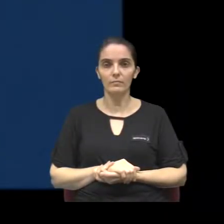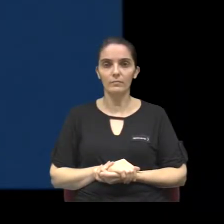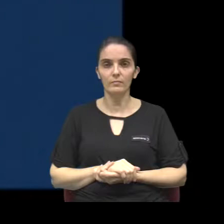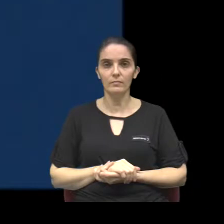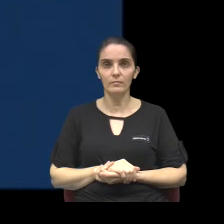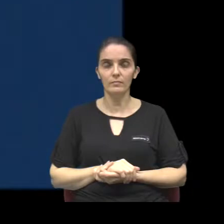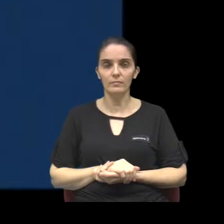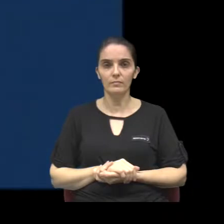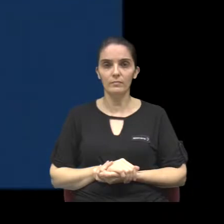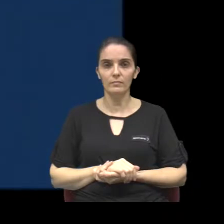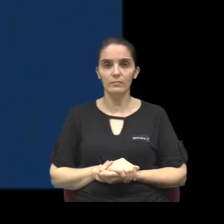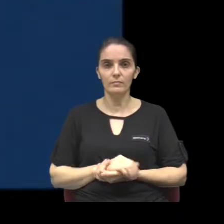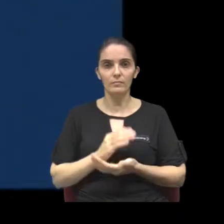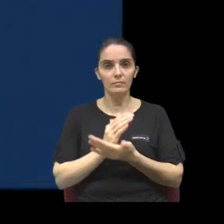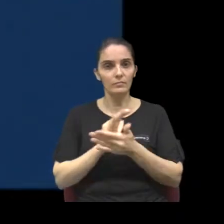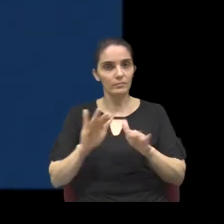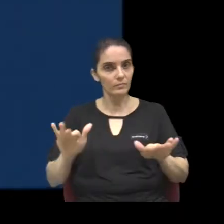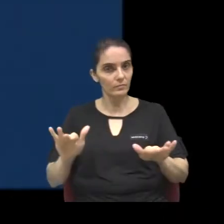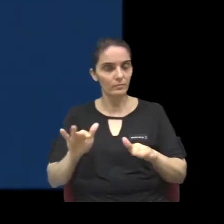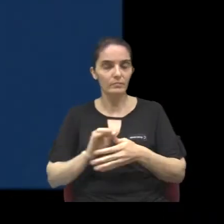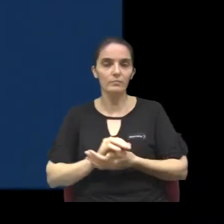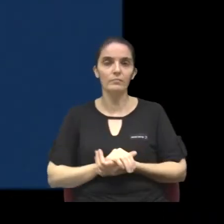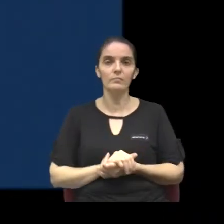Está encerrada a votação.